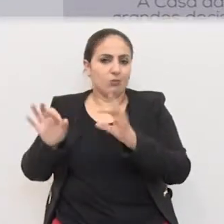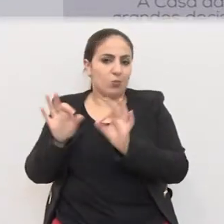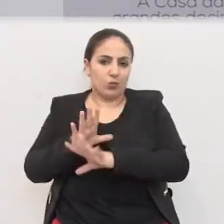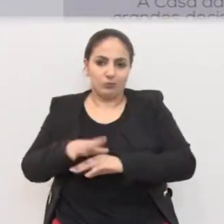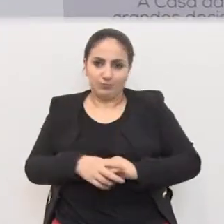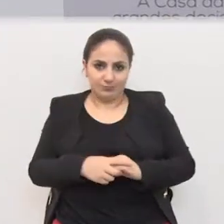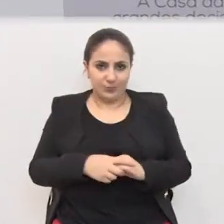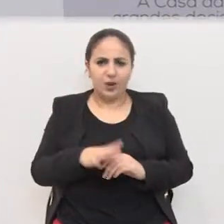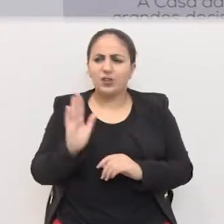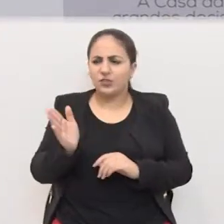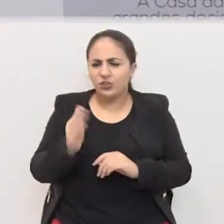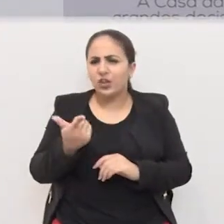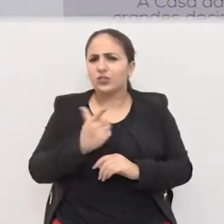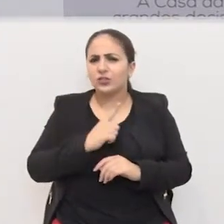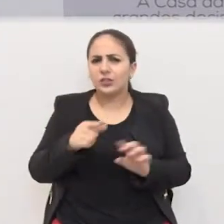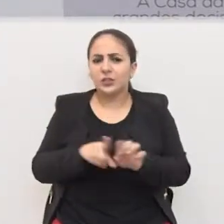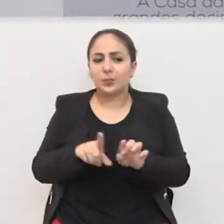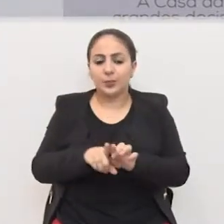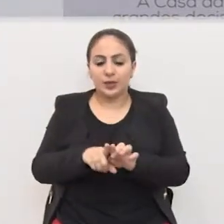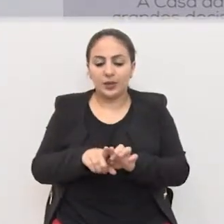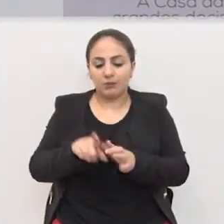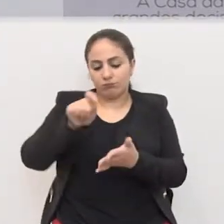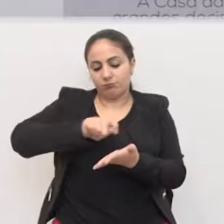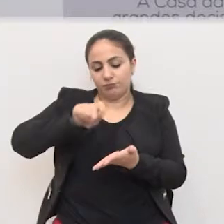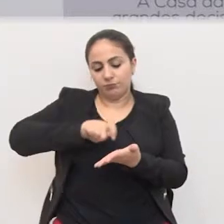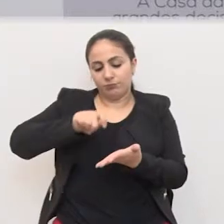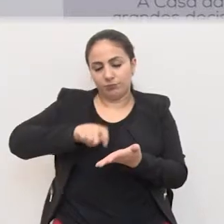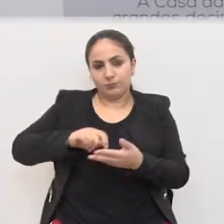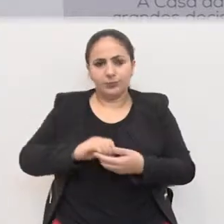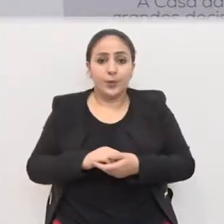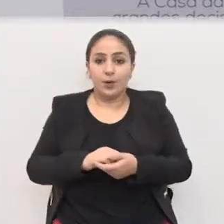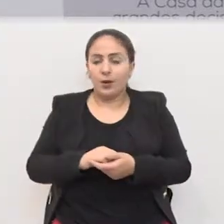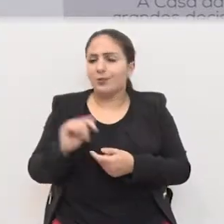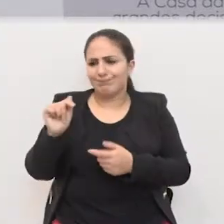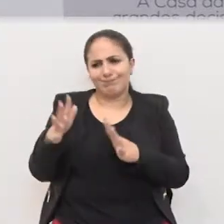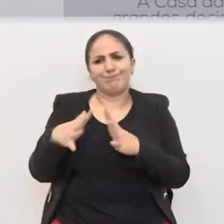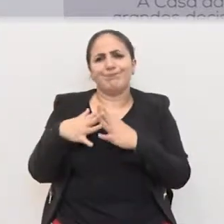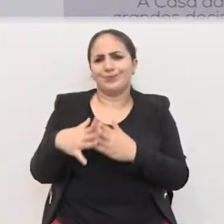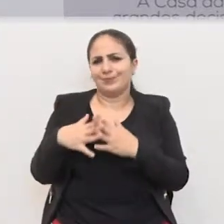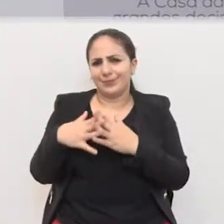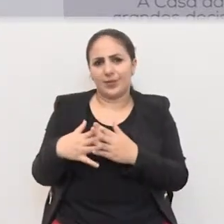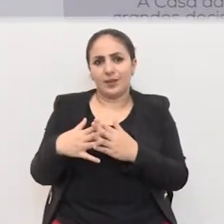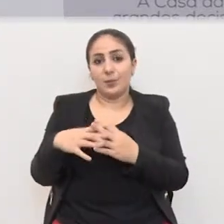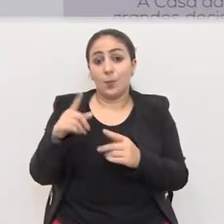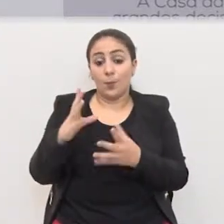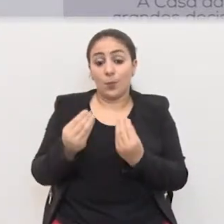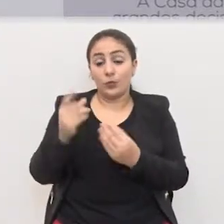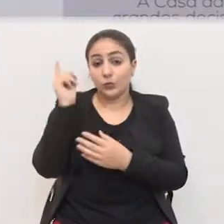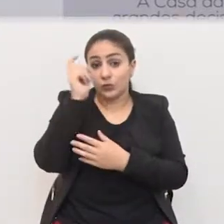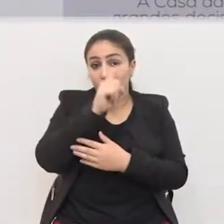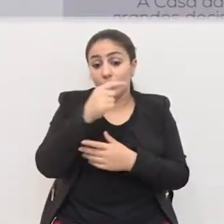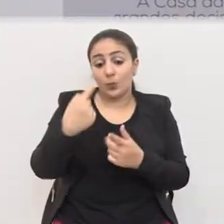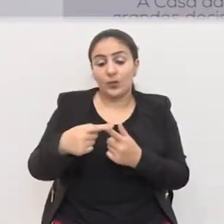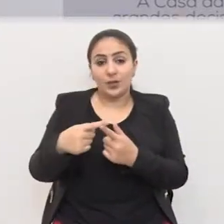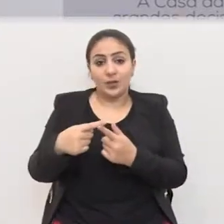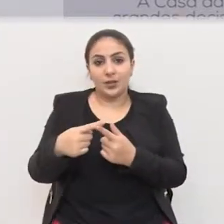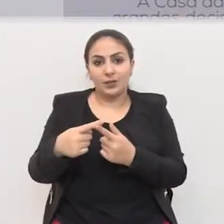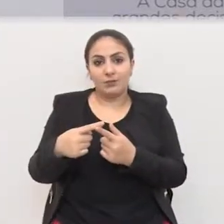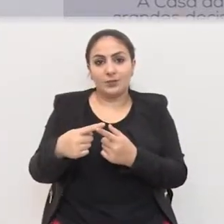seu posicionamento pronta, né, já tinha até decisão escrita. Então isso complica muito, a gente sente